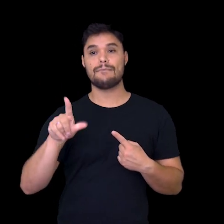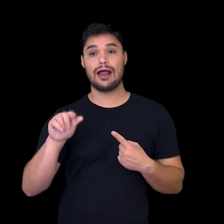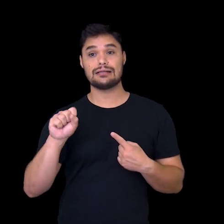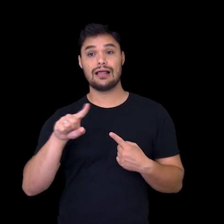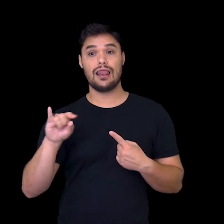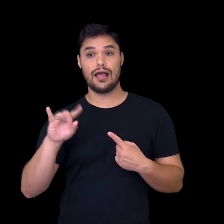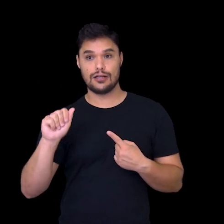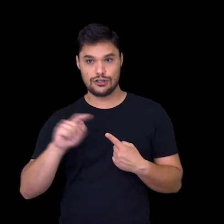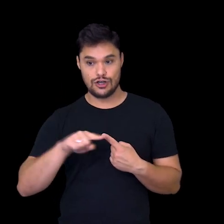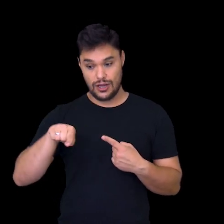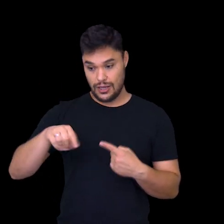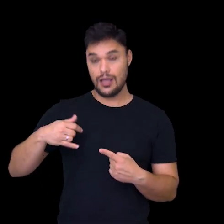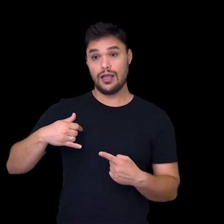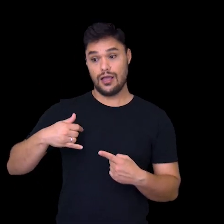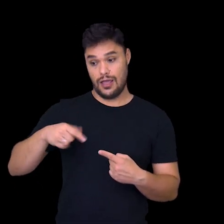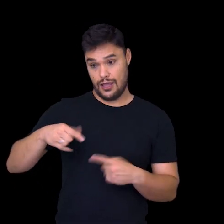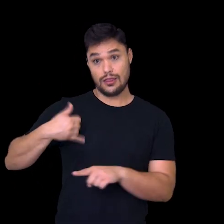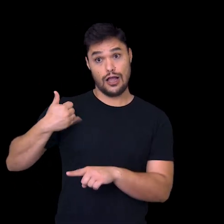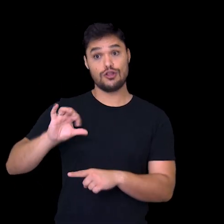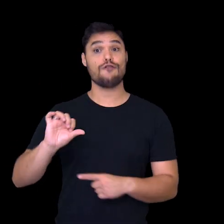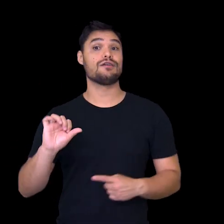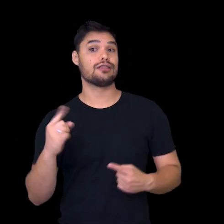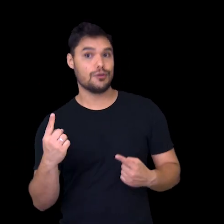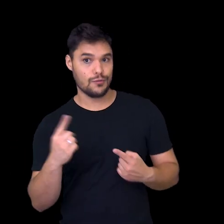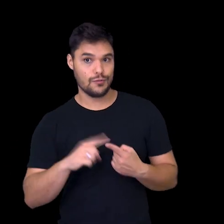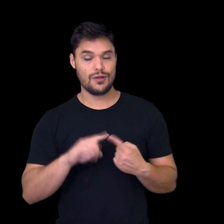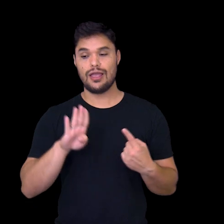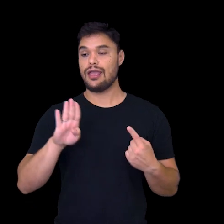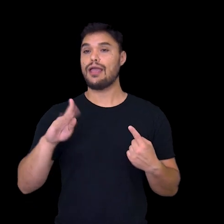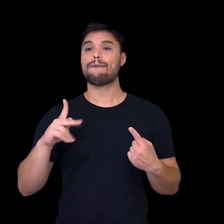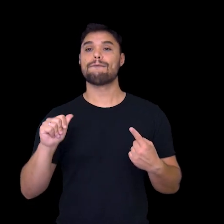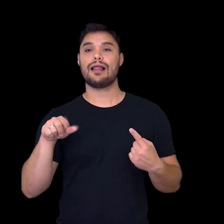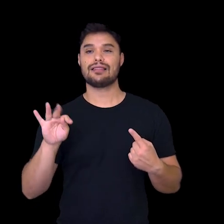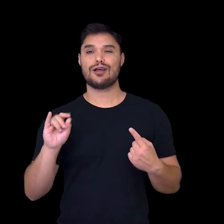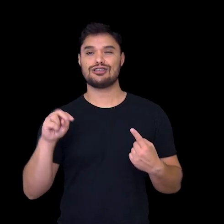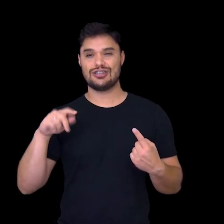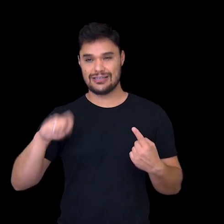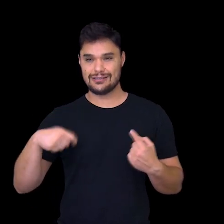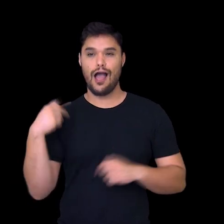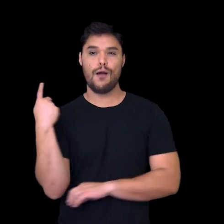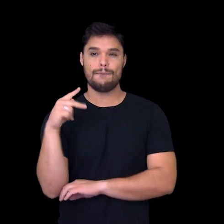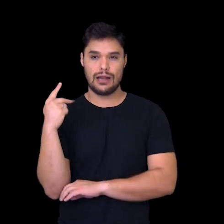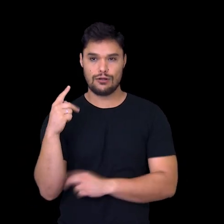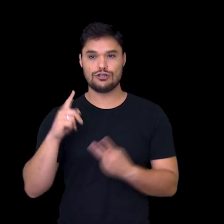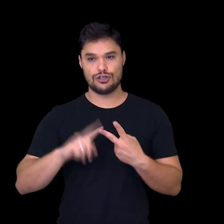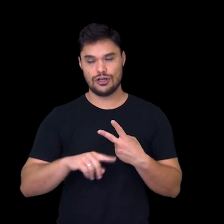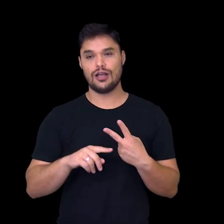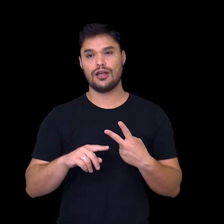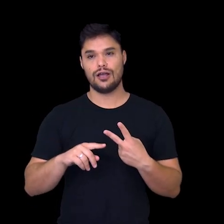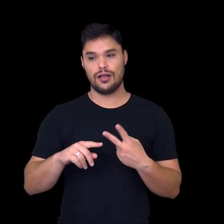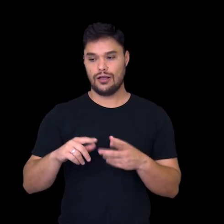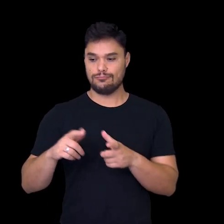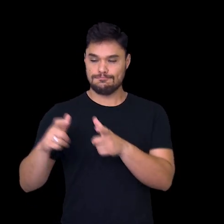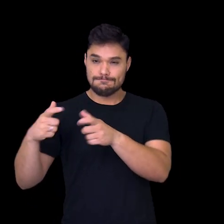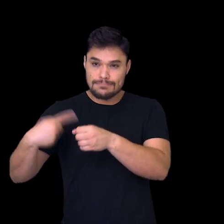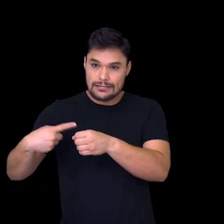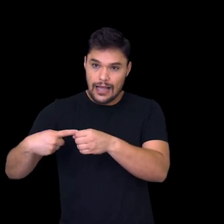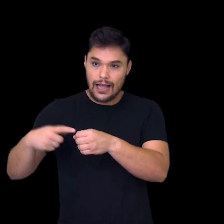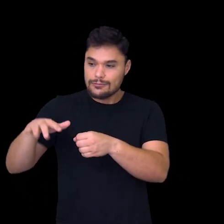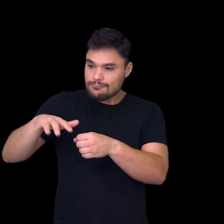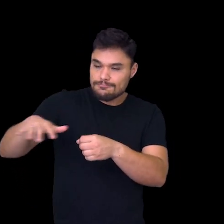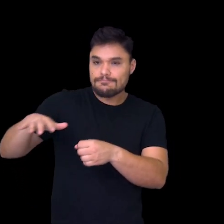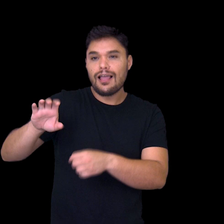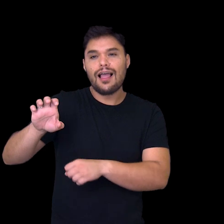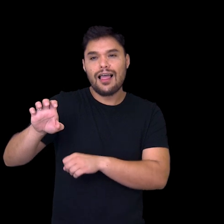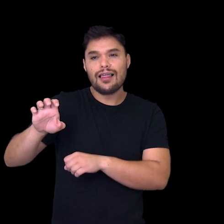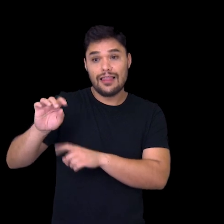Nacional, histórias dos pioneiros. 91 anos hoje, e Planaltina, que fica no ponto oposto da cidade. Braslândia fica mais